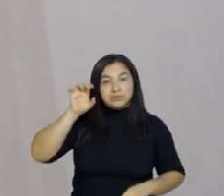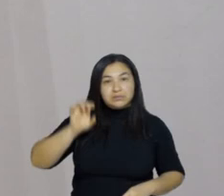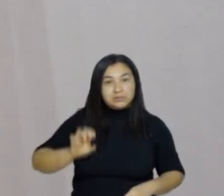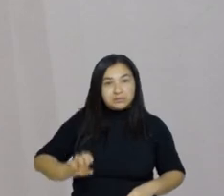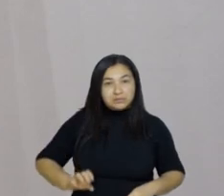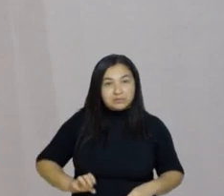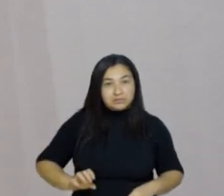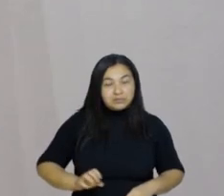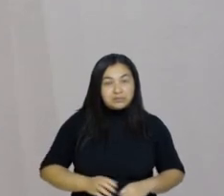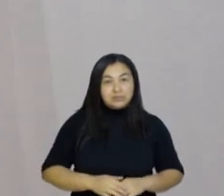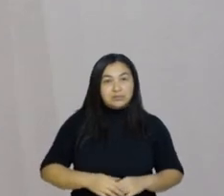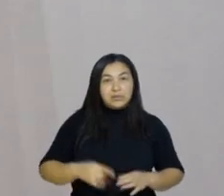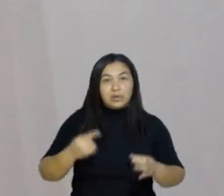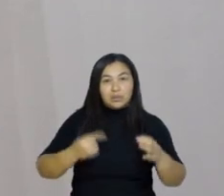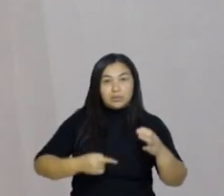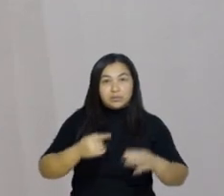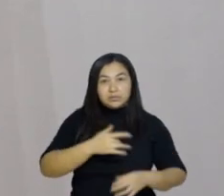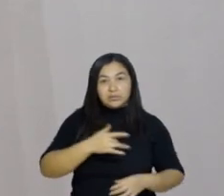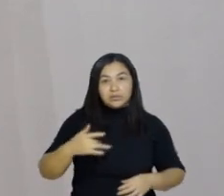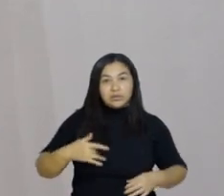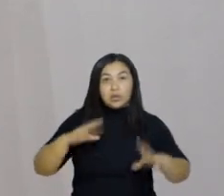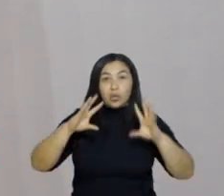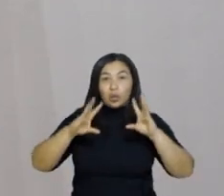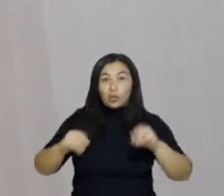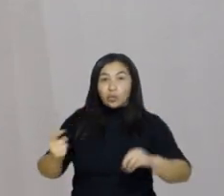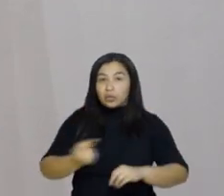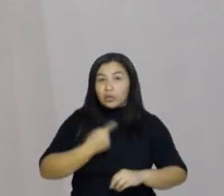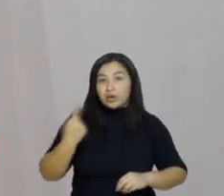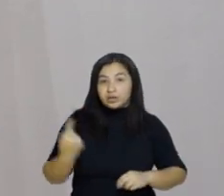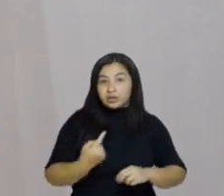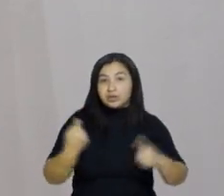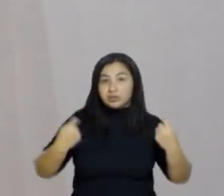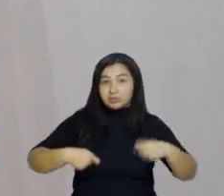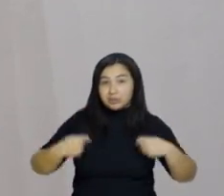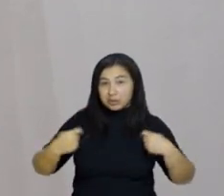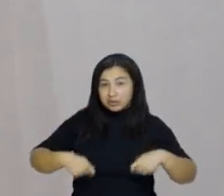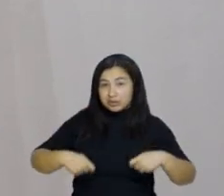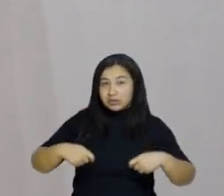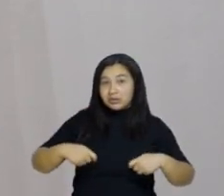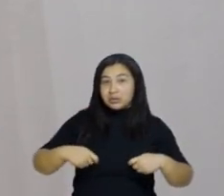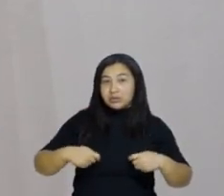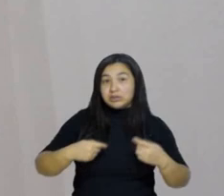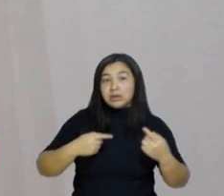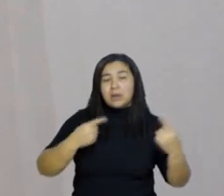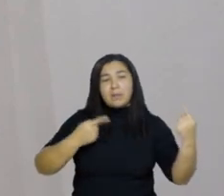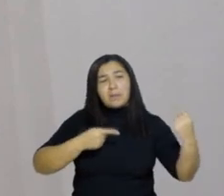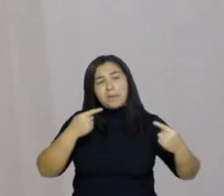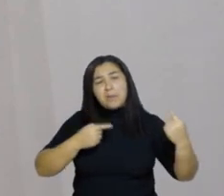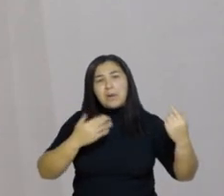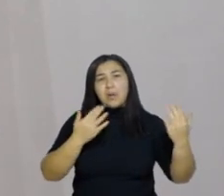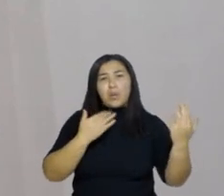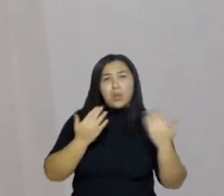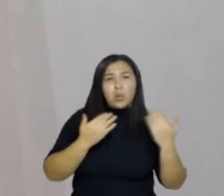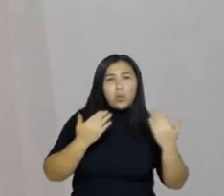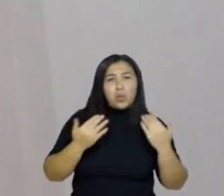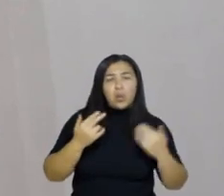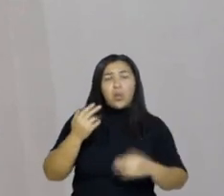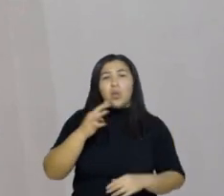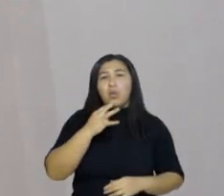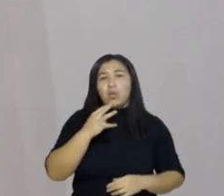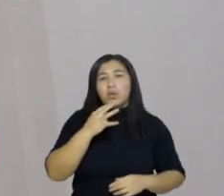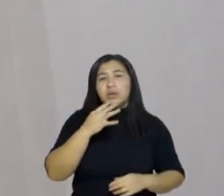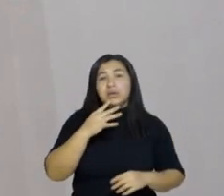Saúde. Deveríamos todos os 40 deputados ter acesso, debater e conhecer o que está sendo feito. Primeiro, o combate